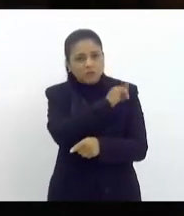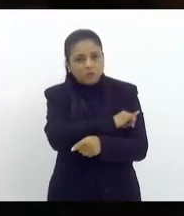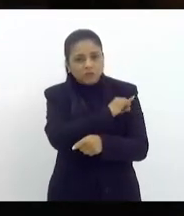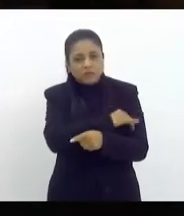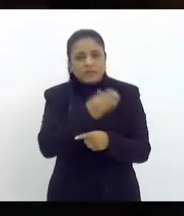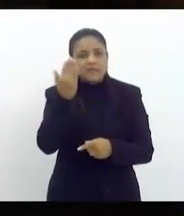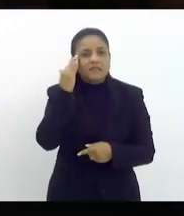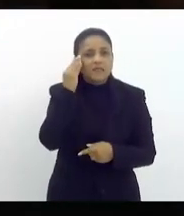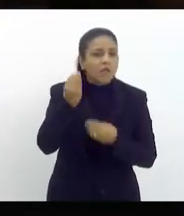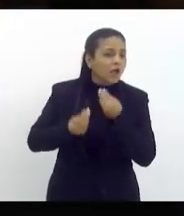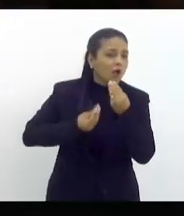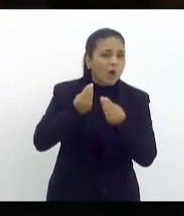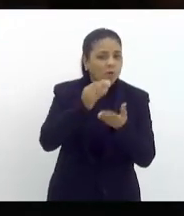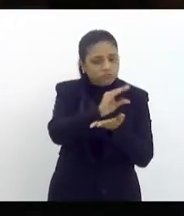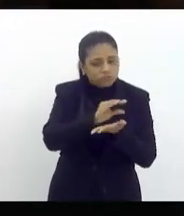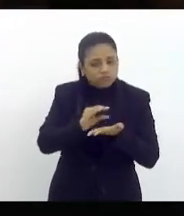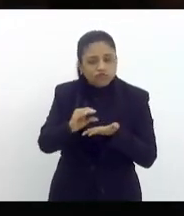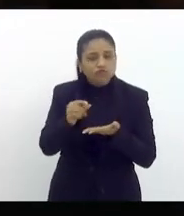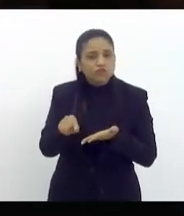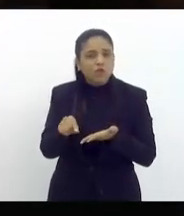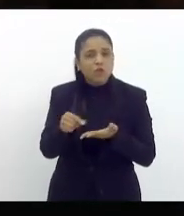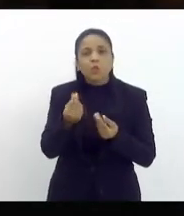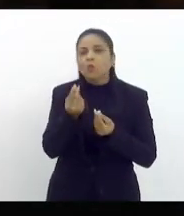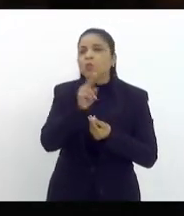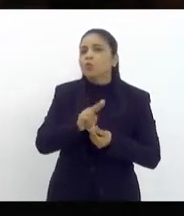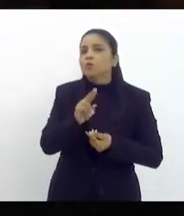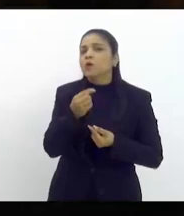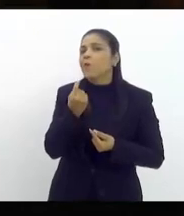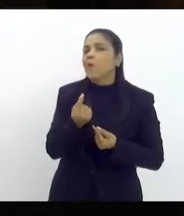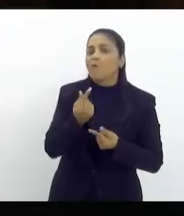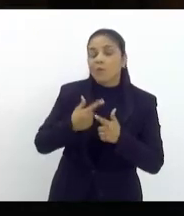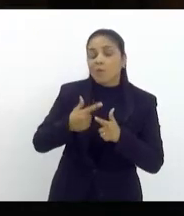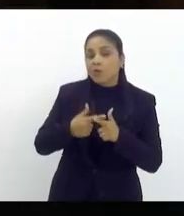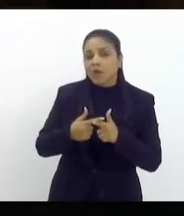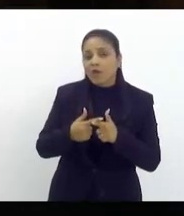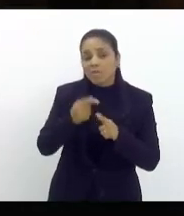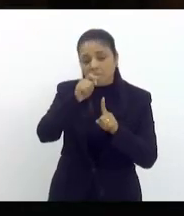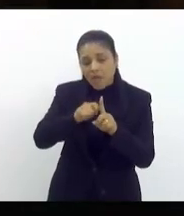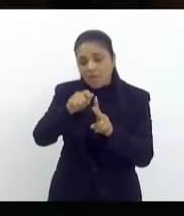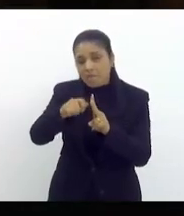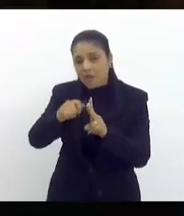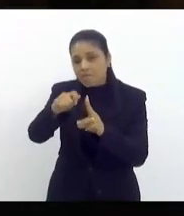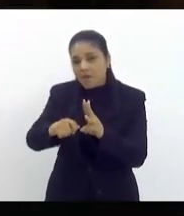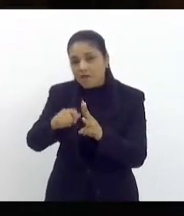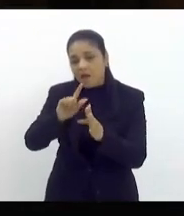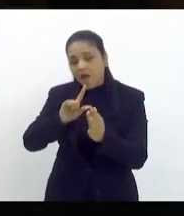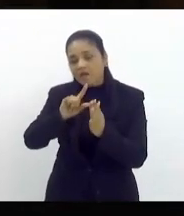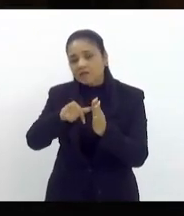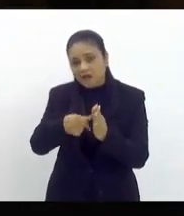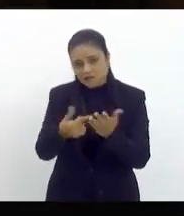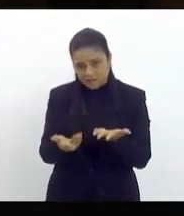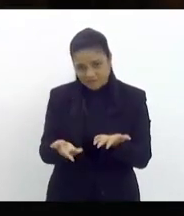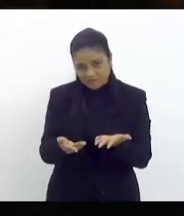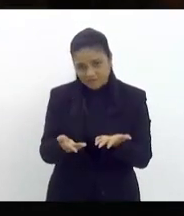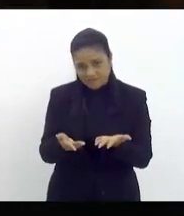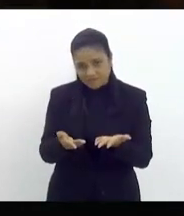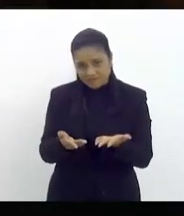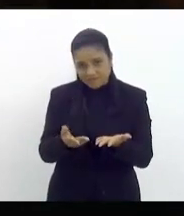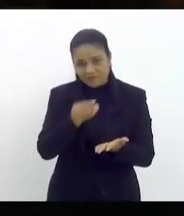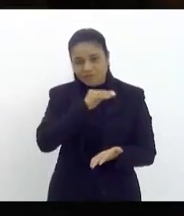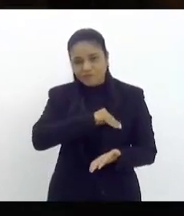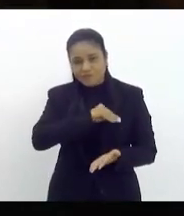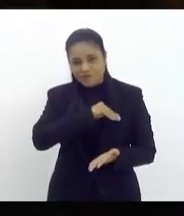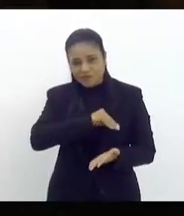como está sendo empenhado esses recursos e por que mês a mês as pessoas têm um atraso no